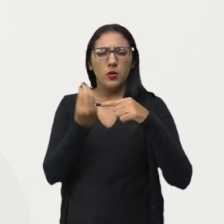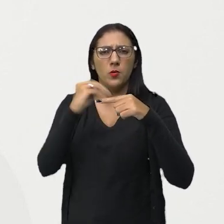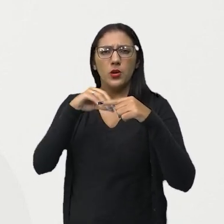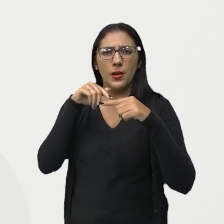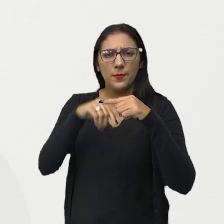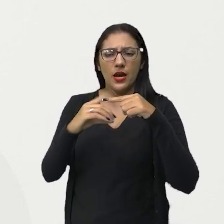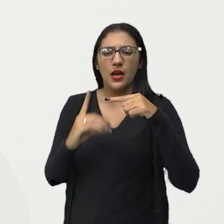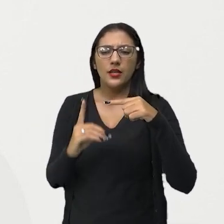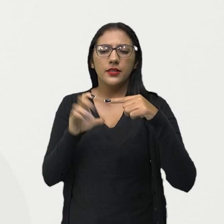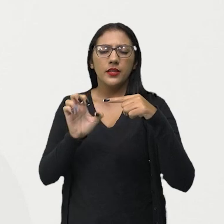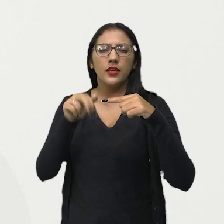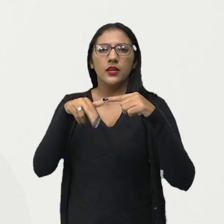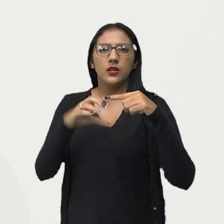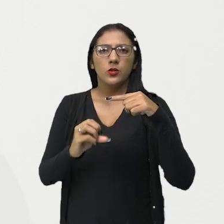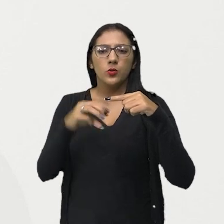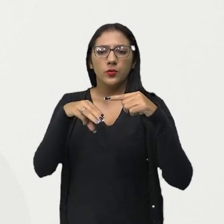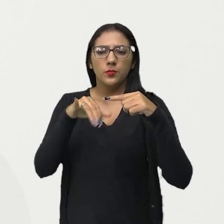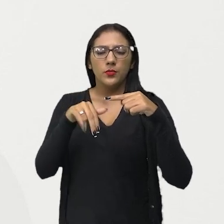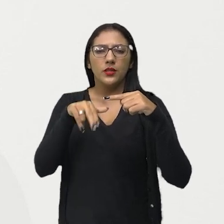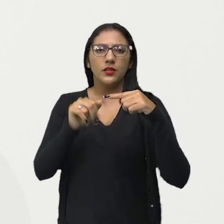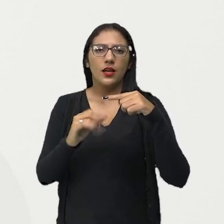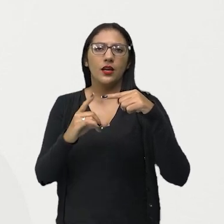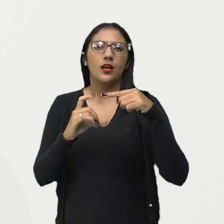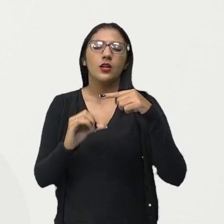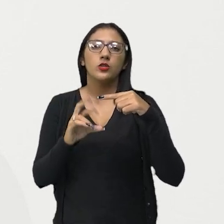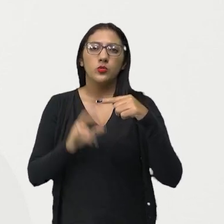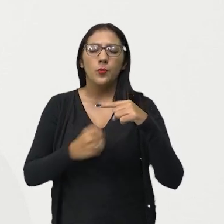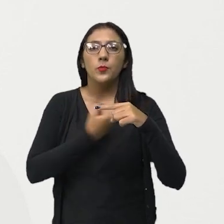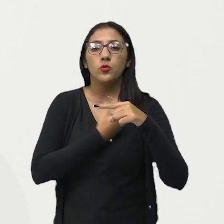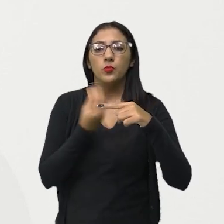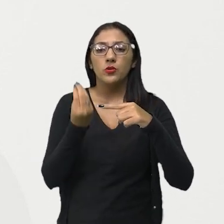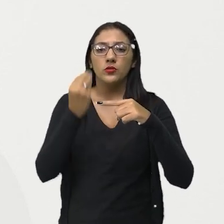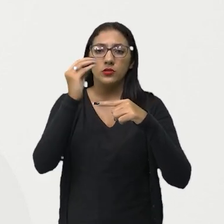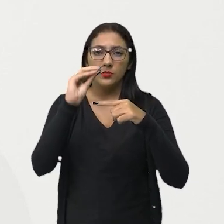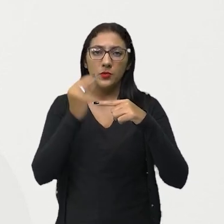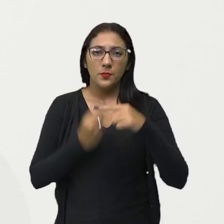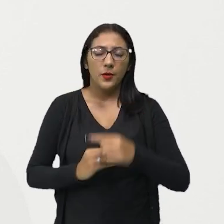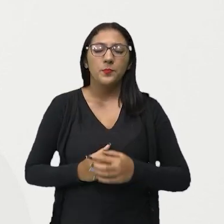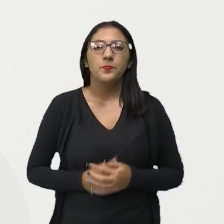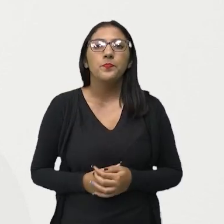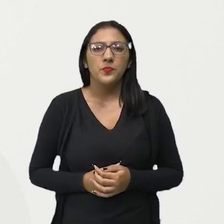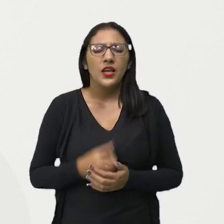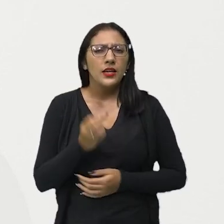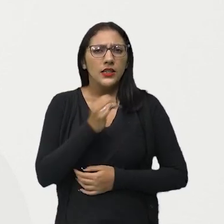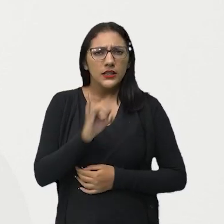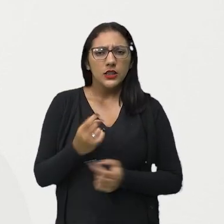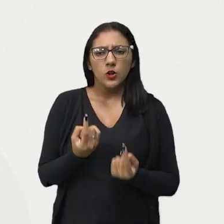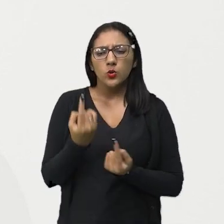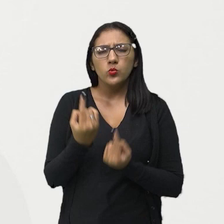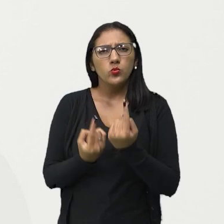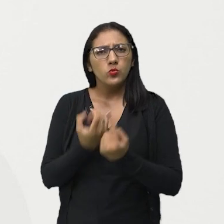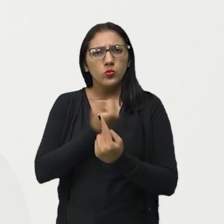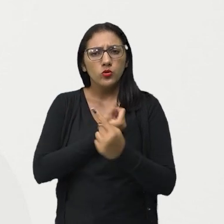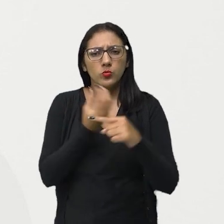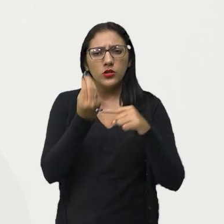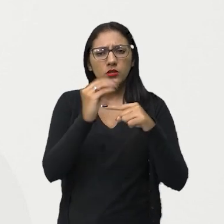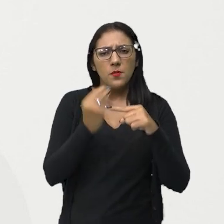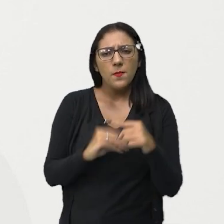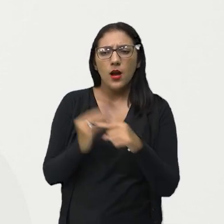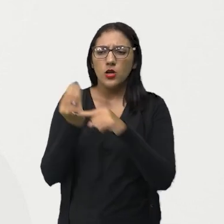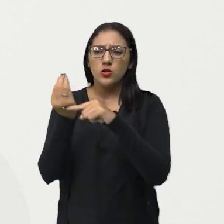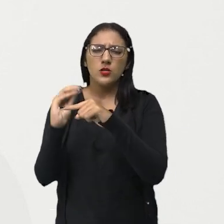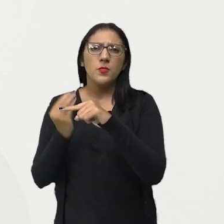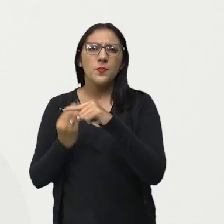nome de denominador. Então, quando nós temos aí duas frações onde os denominadores de cada